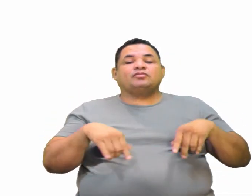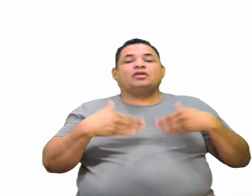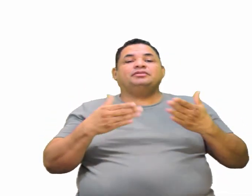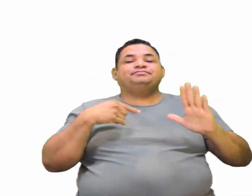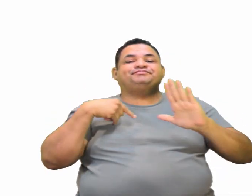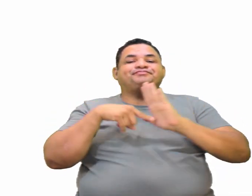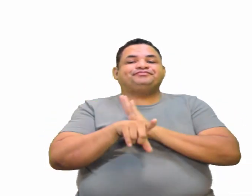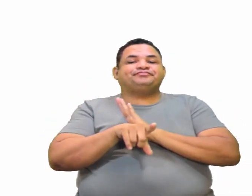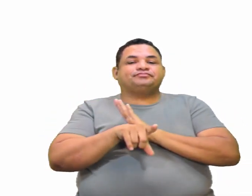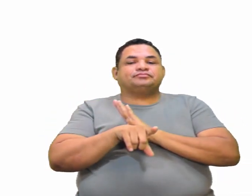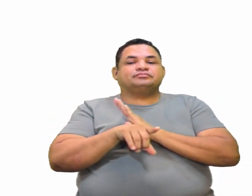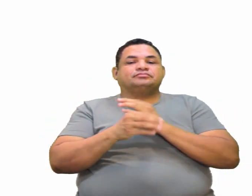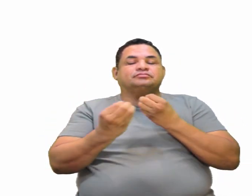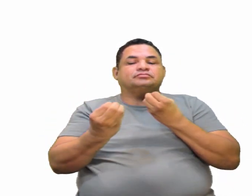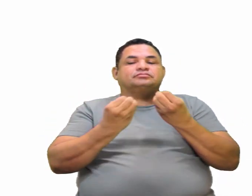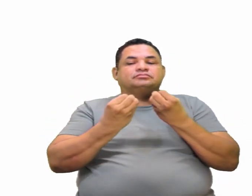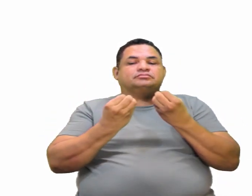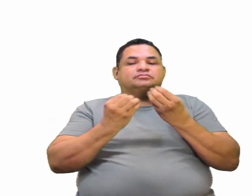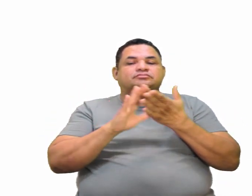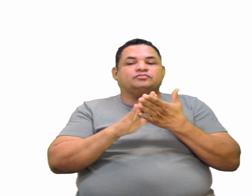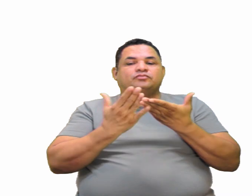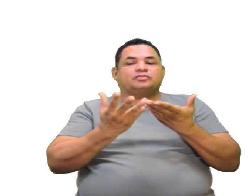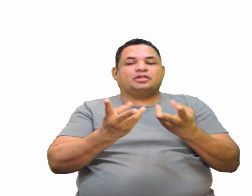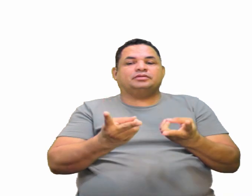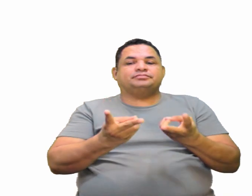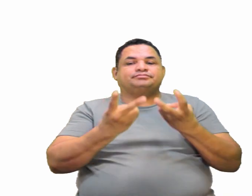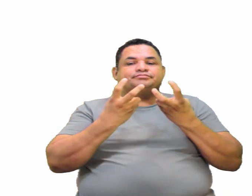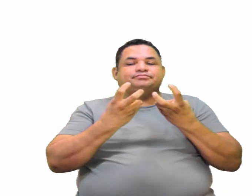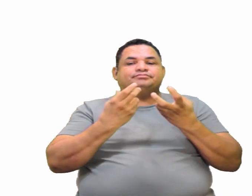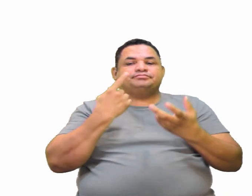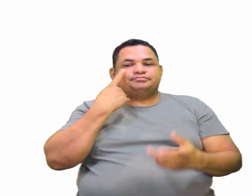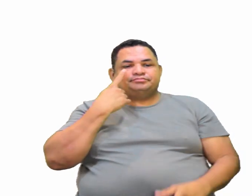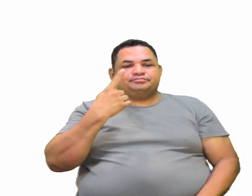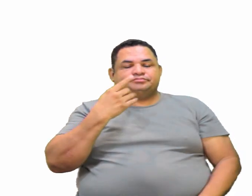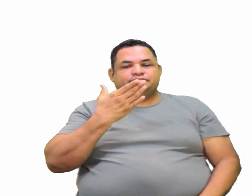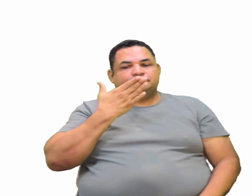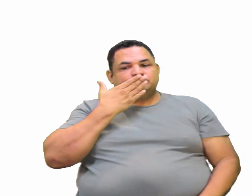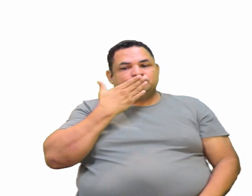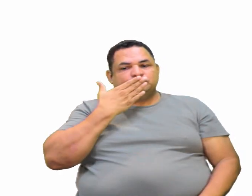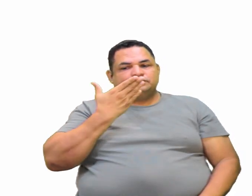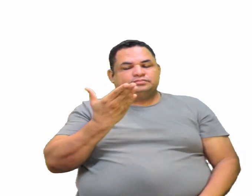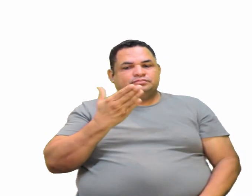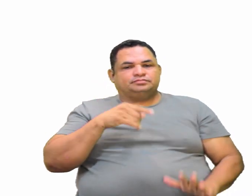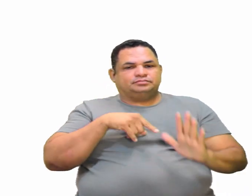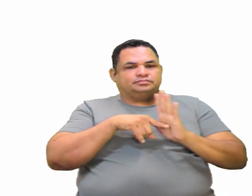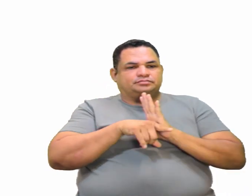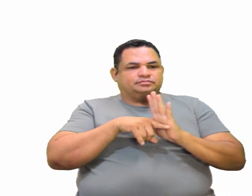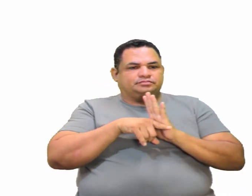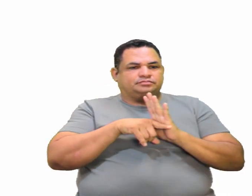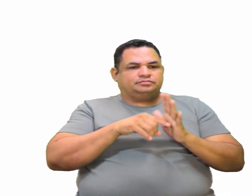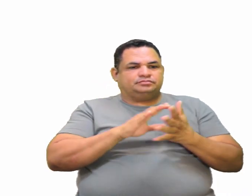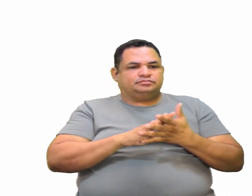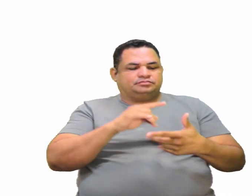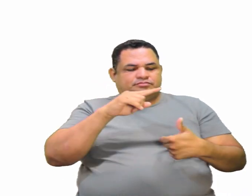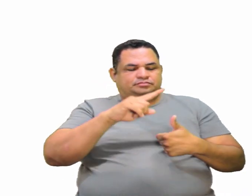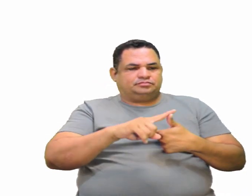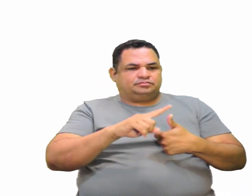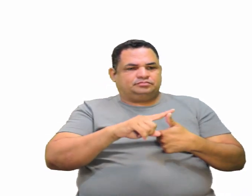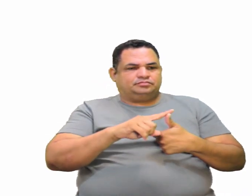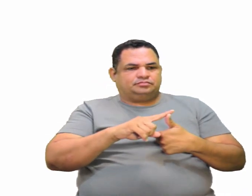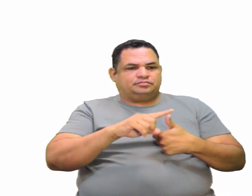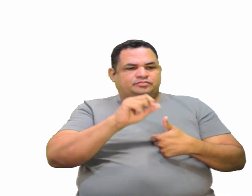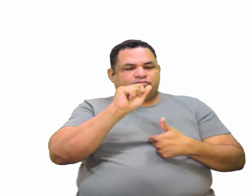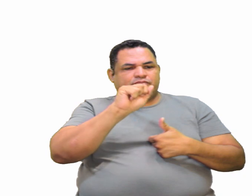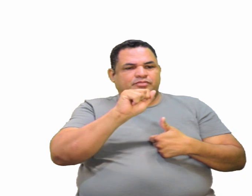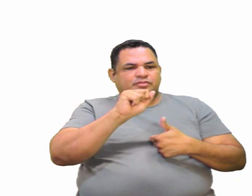quê? Aí, como esse processo ele é identificado? Então, vamos analisar aí. Alternativa A,